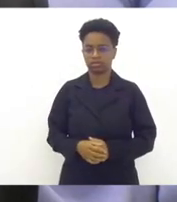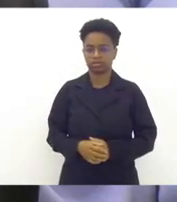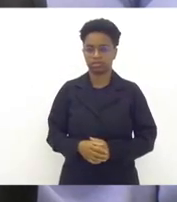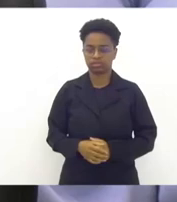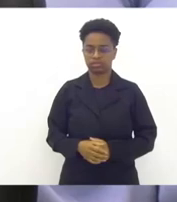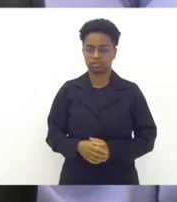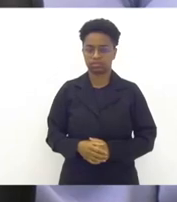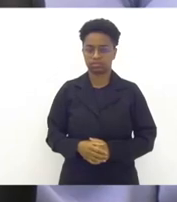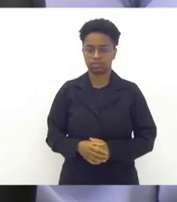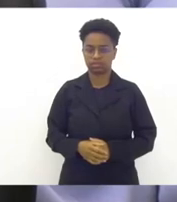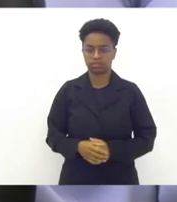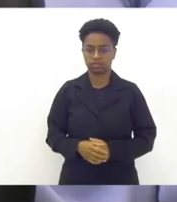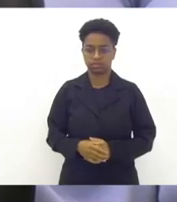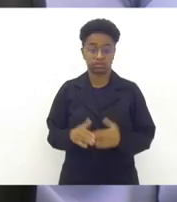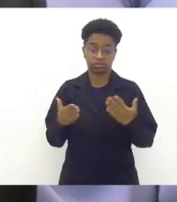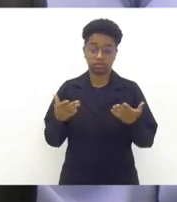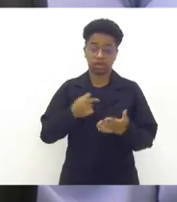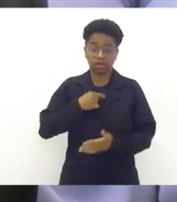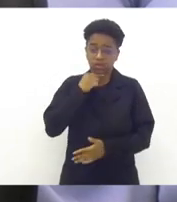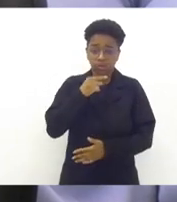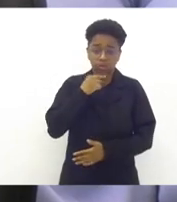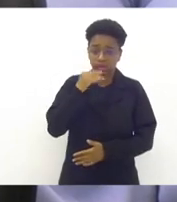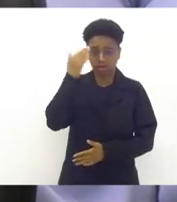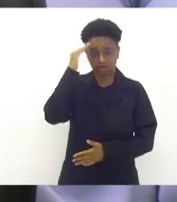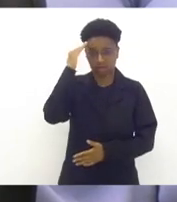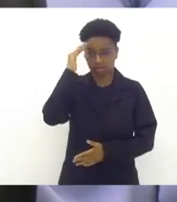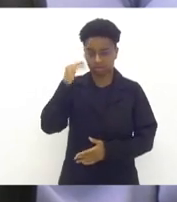E eu não conseguia entender.